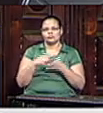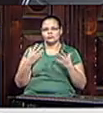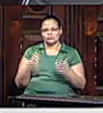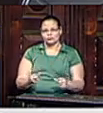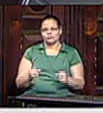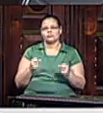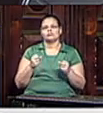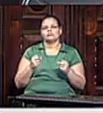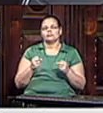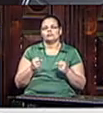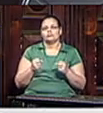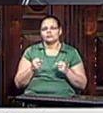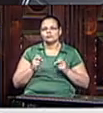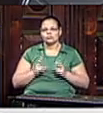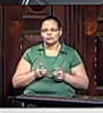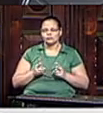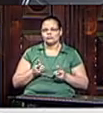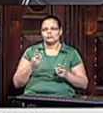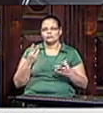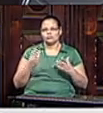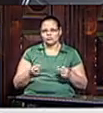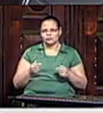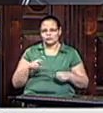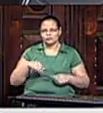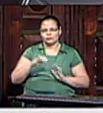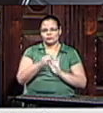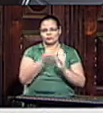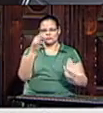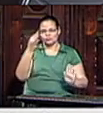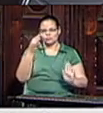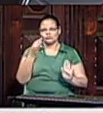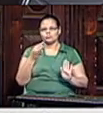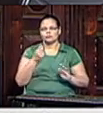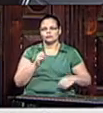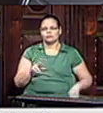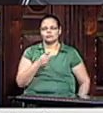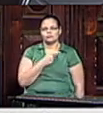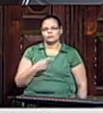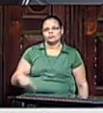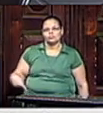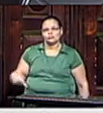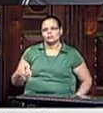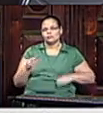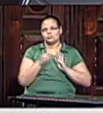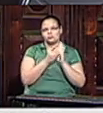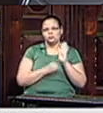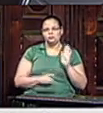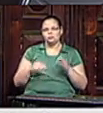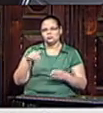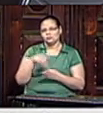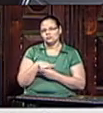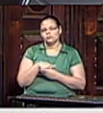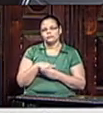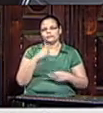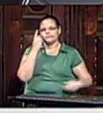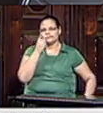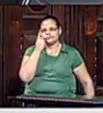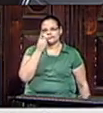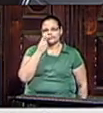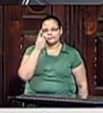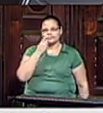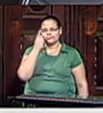senhores que aprovam, permaneçam como estão. Aprovado, vai ao autógrafo. Senhor presidente, declaração de voto. Para declaração de voto,